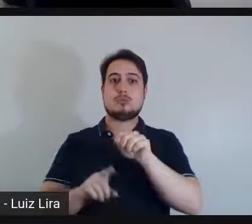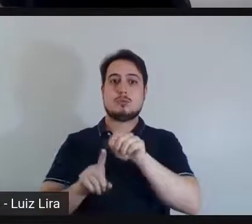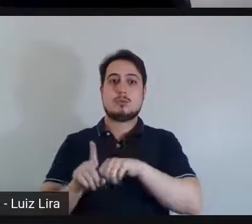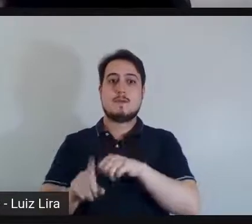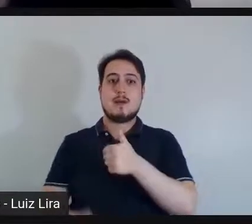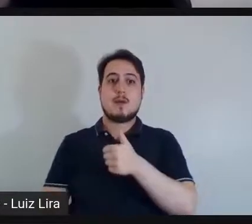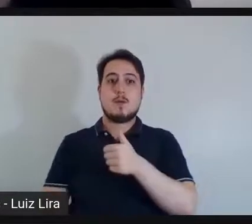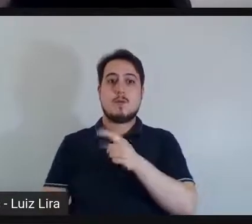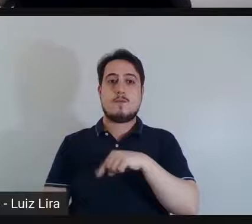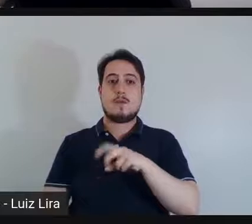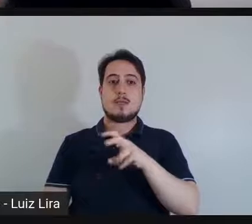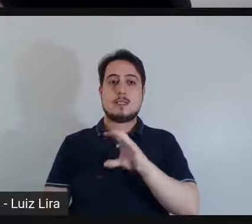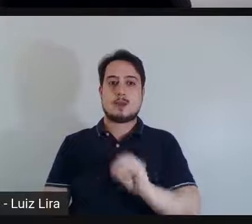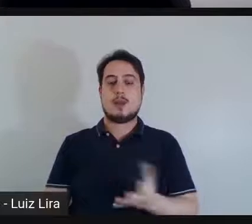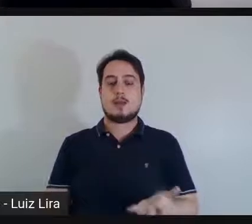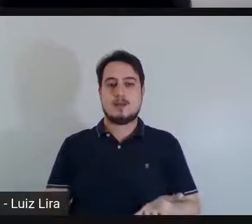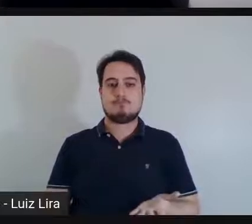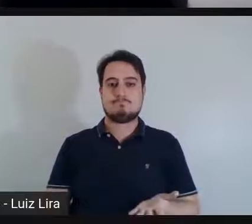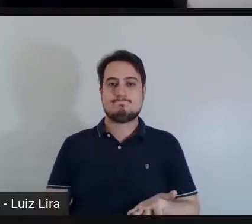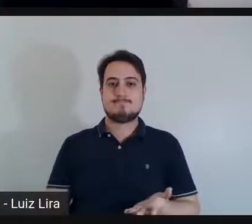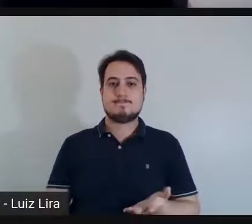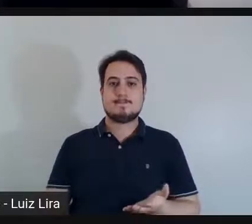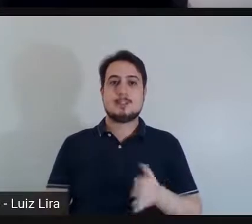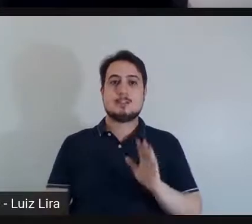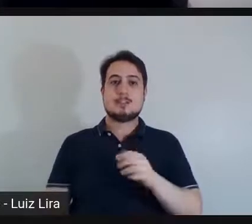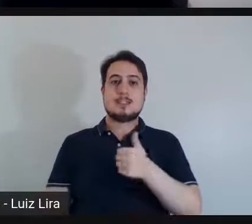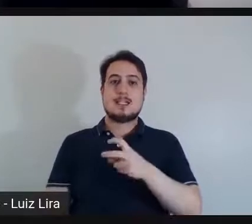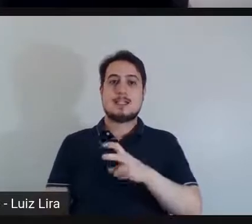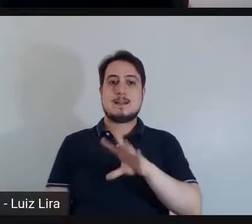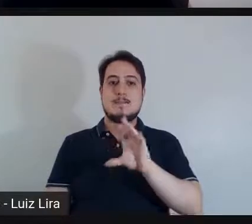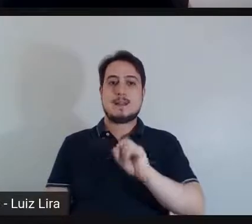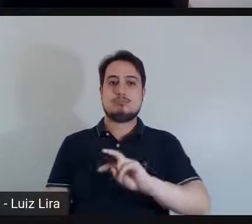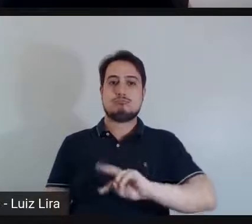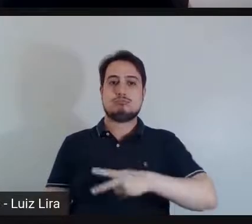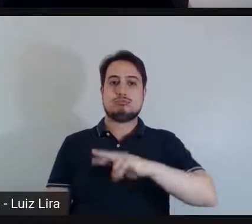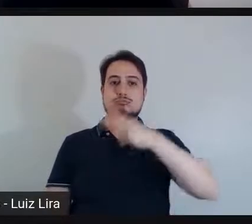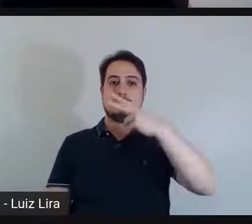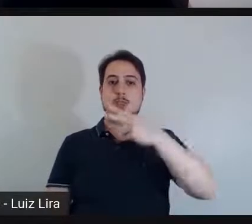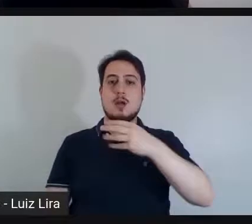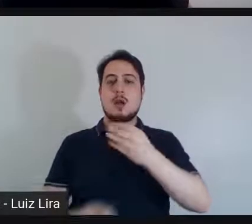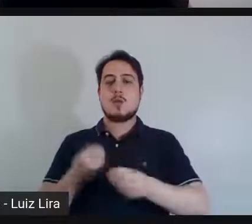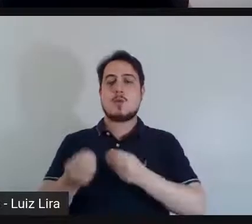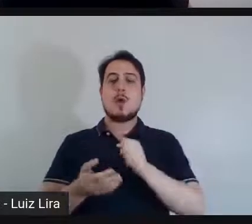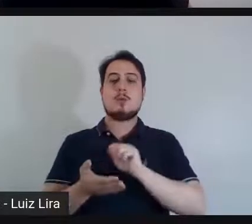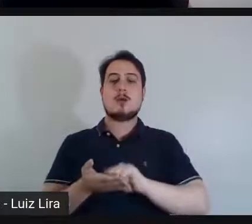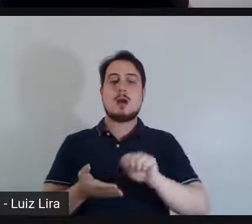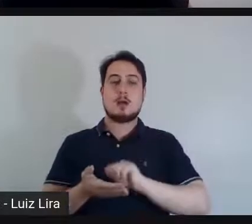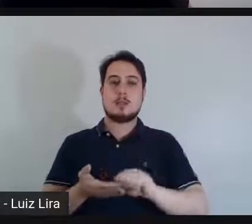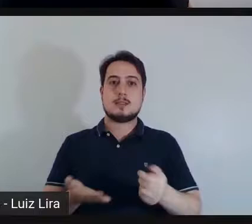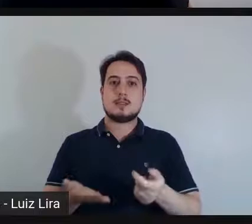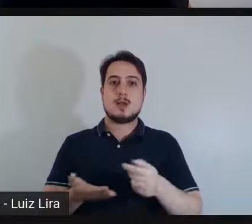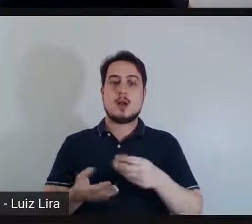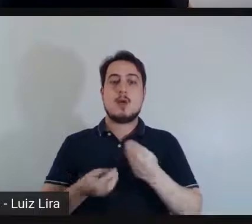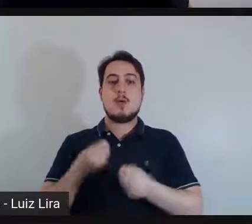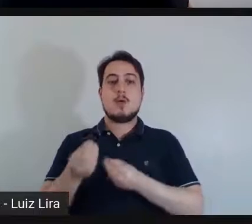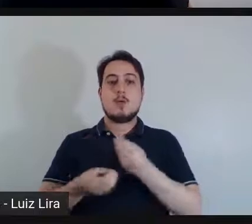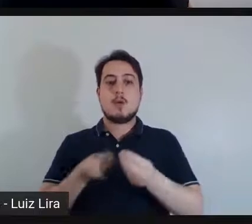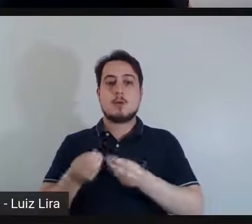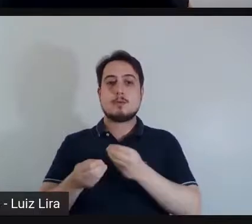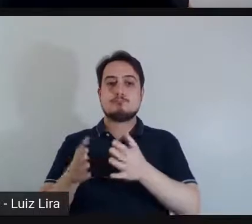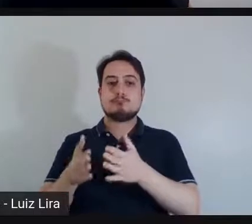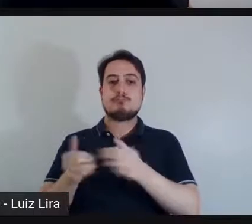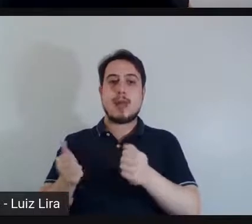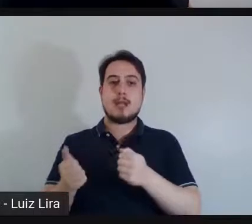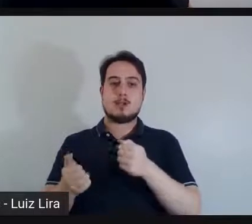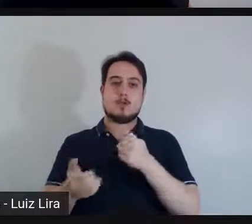1,50. Então, aumento de 15 vezes. E como é que você assina um parecer, como é que você assina uma ordem de uma requisição de compra